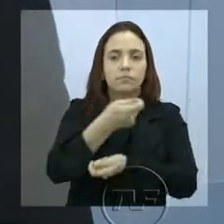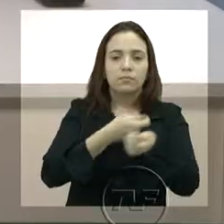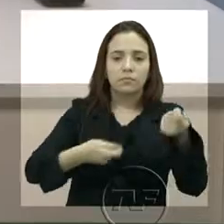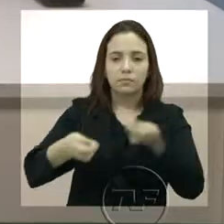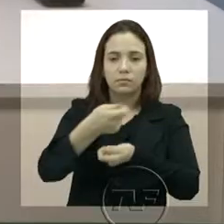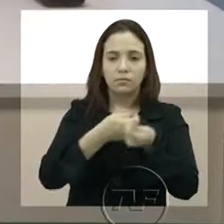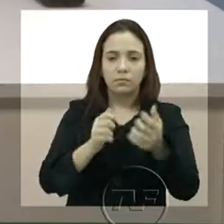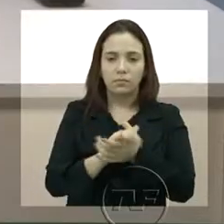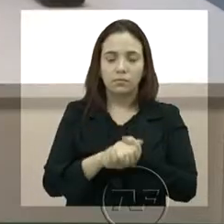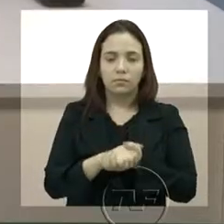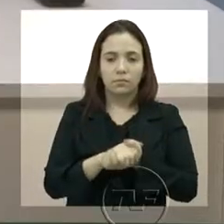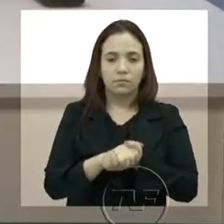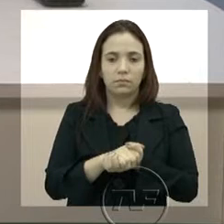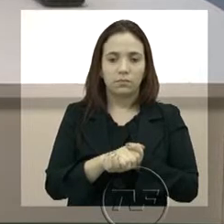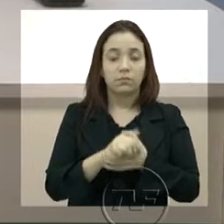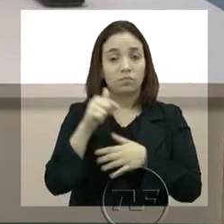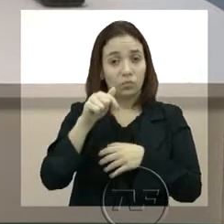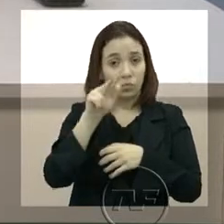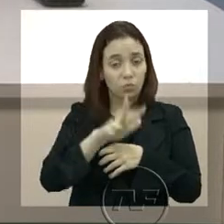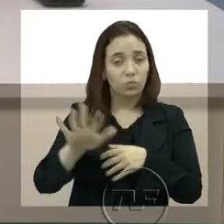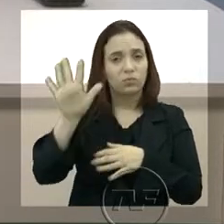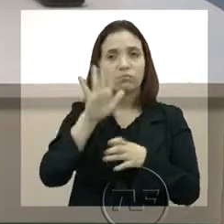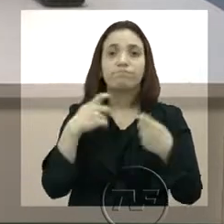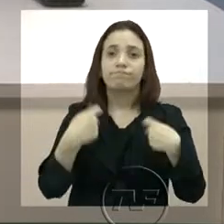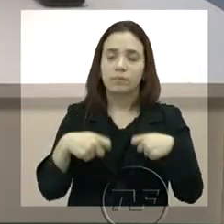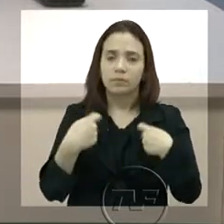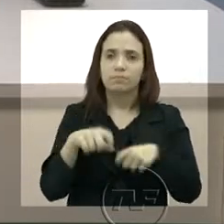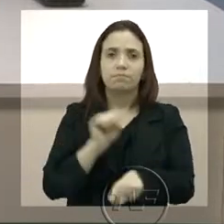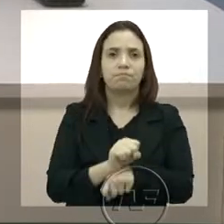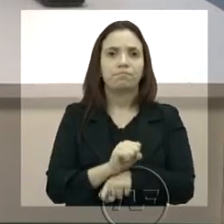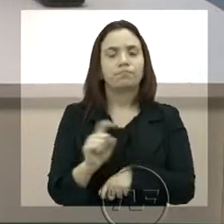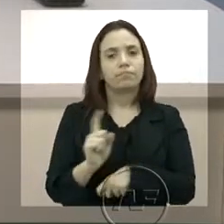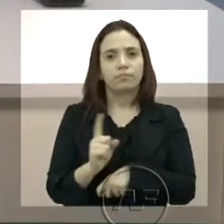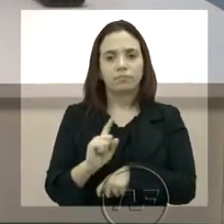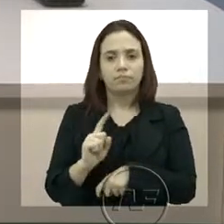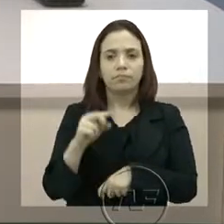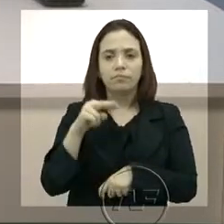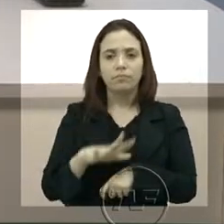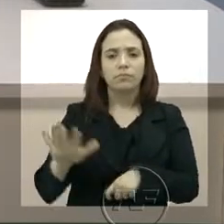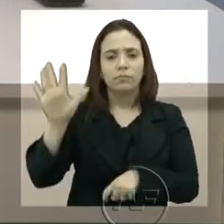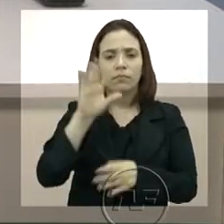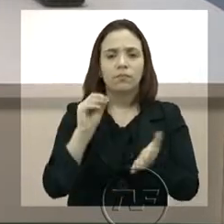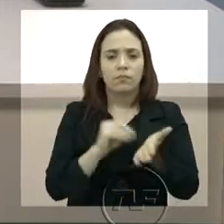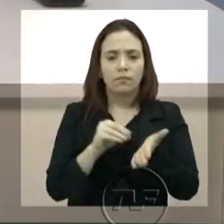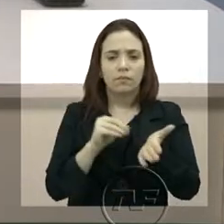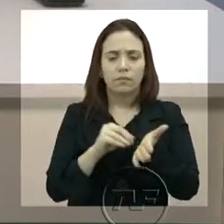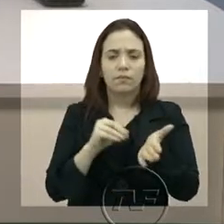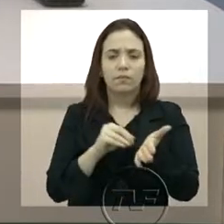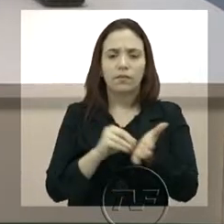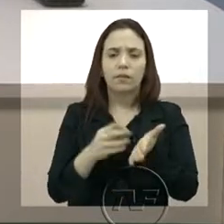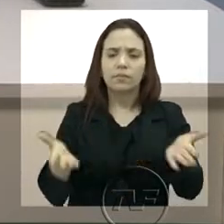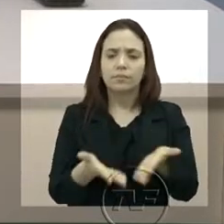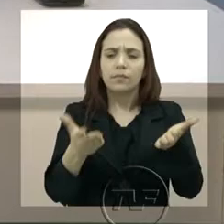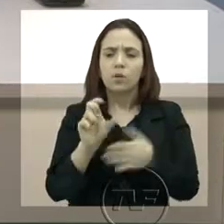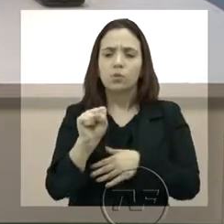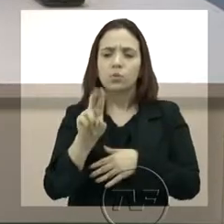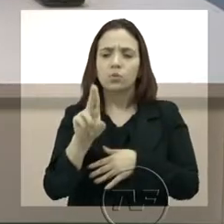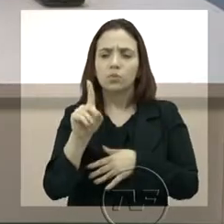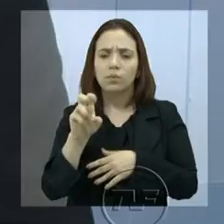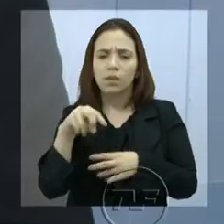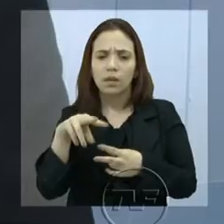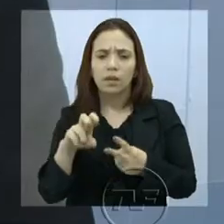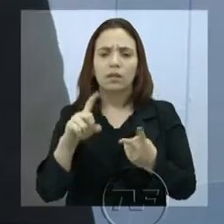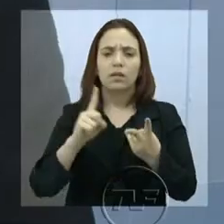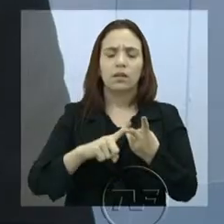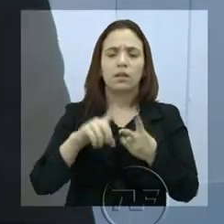A economia do Nordeste, né, Paulo? Uma economia do Nordeste, sem os incentivos de uma Sudene, sem os incentivos de um